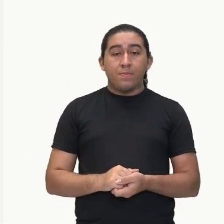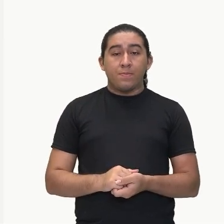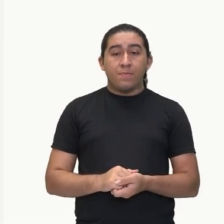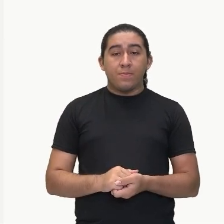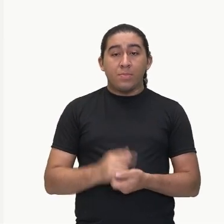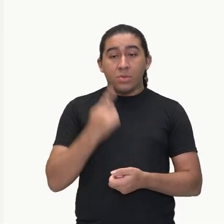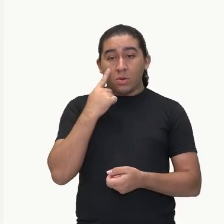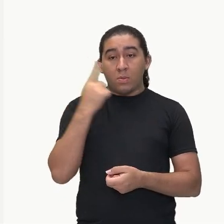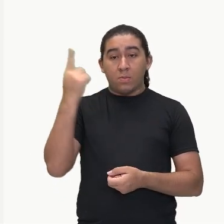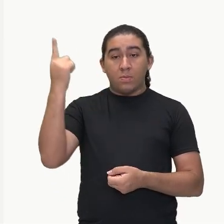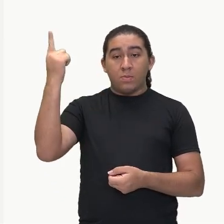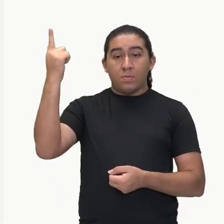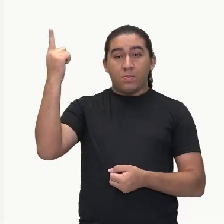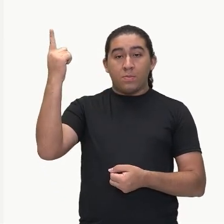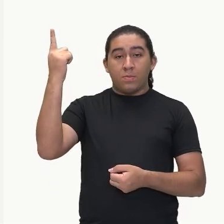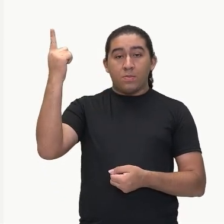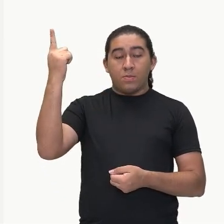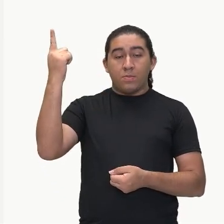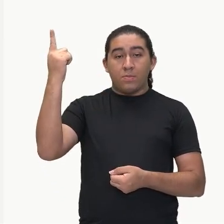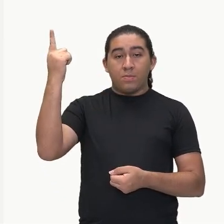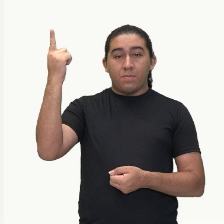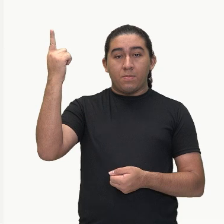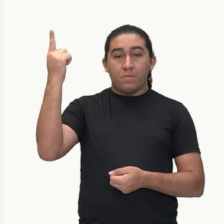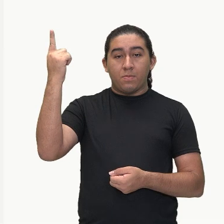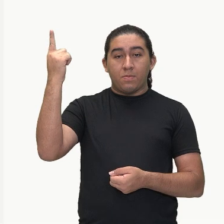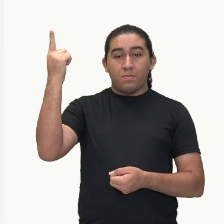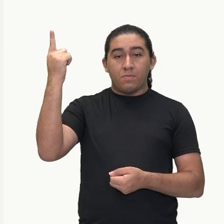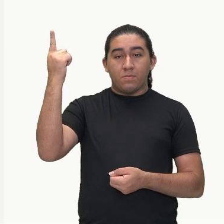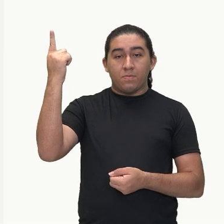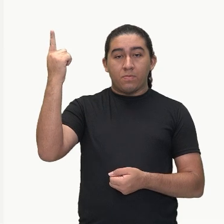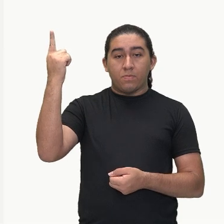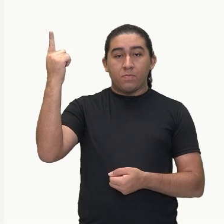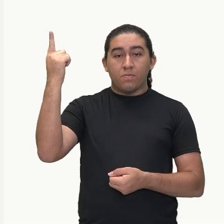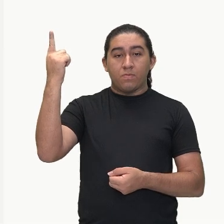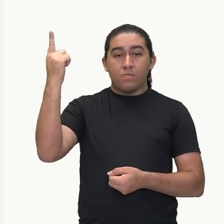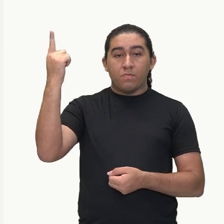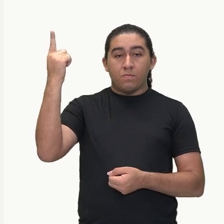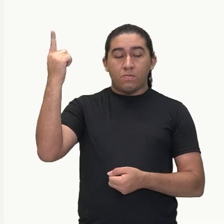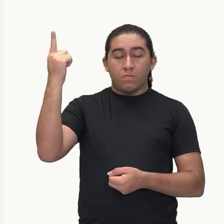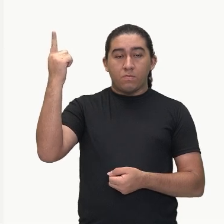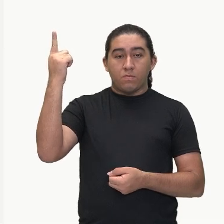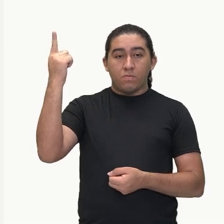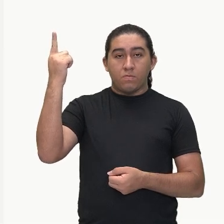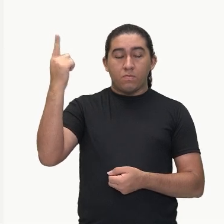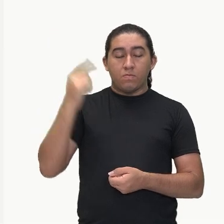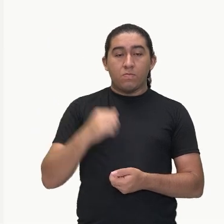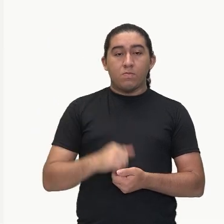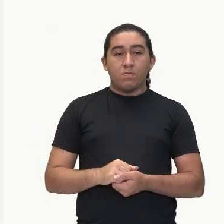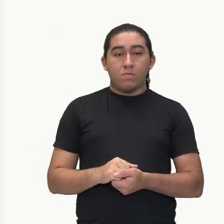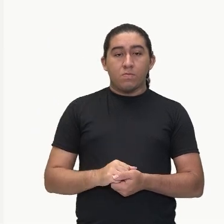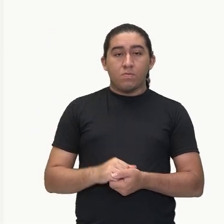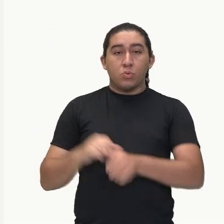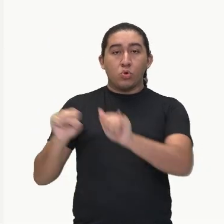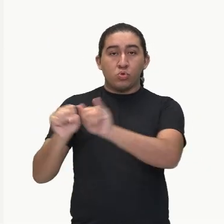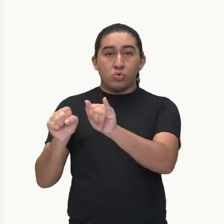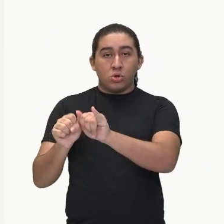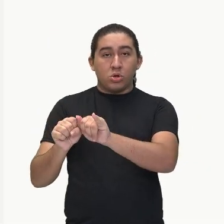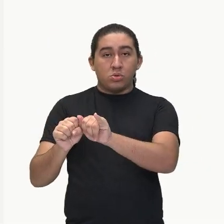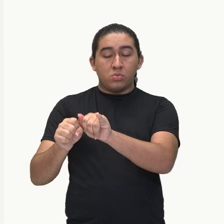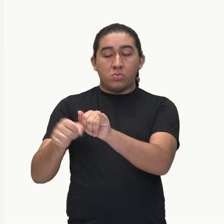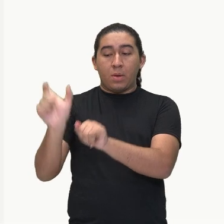lentidão. Tenho dois aqui, né? Isso é um sujeito composto.